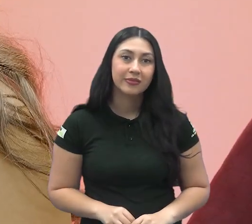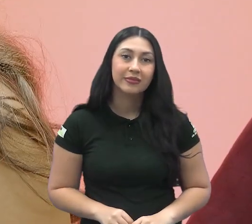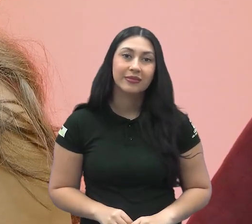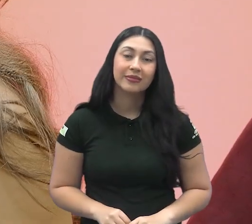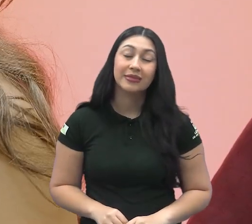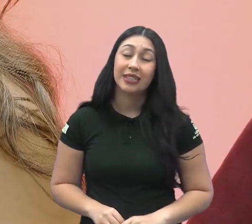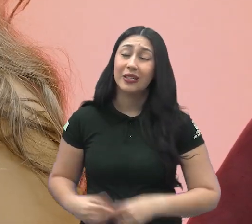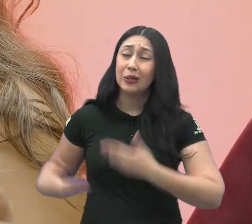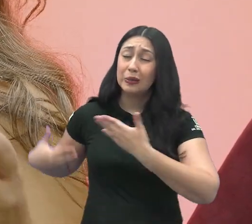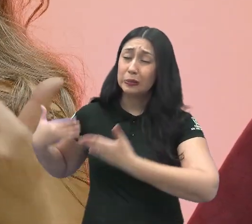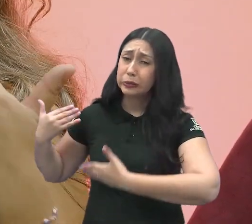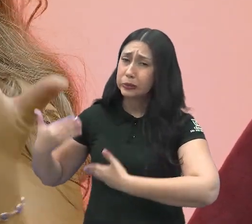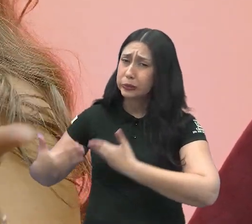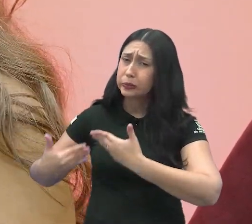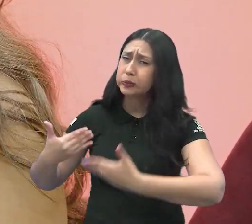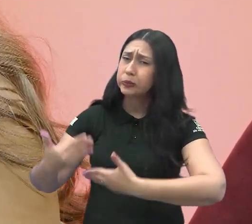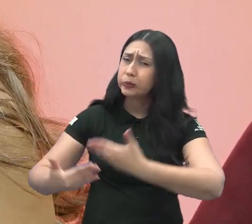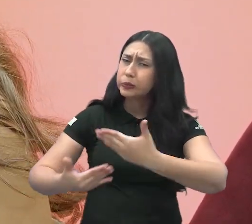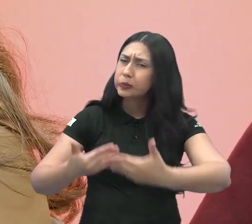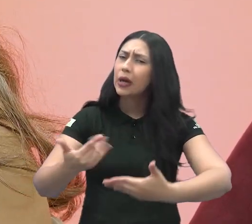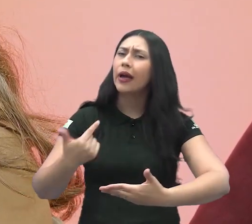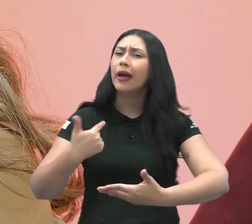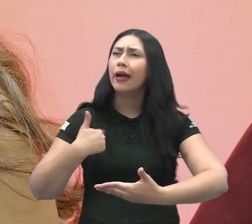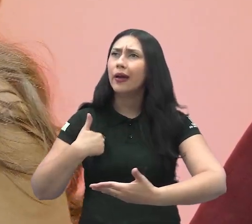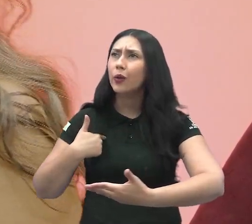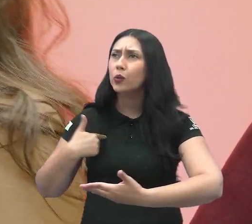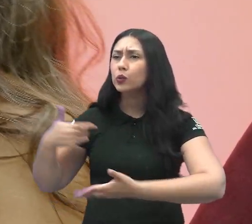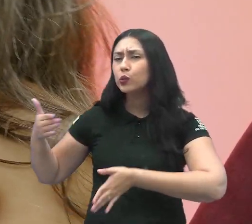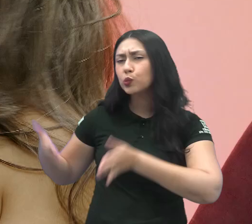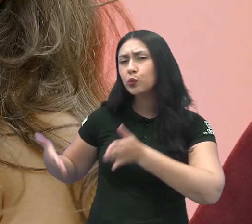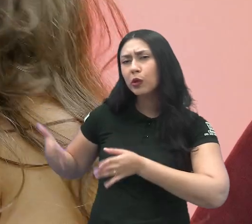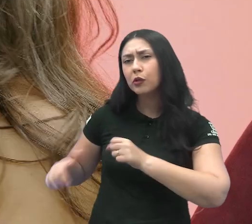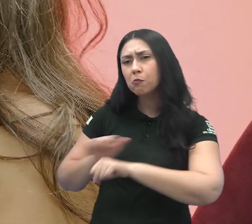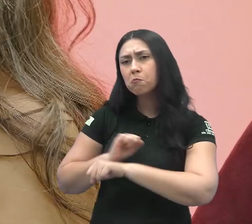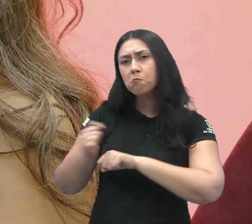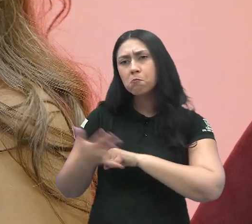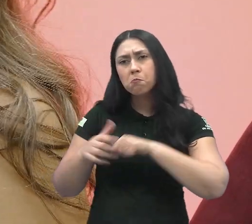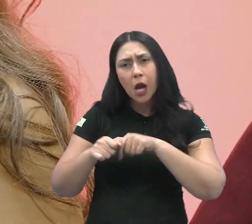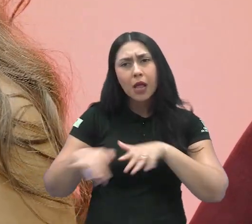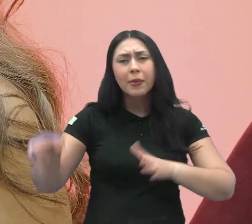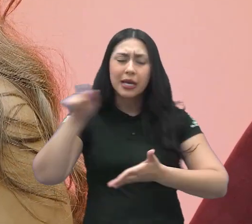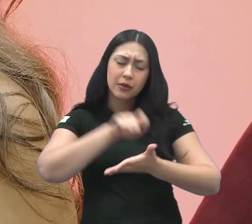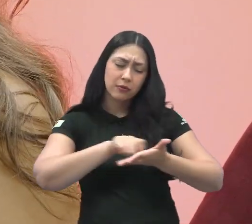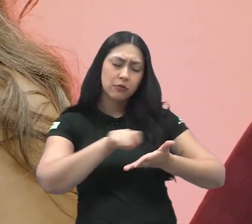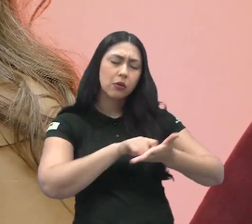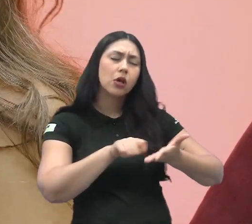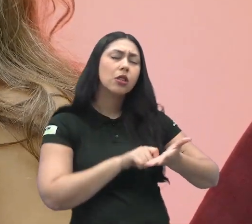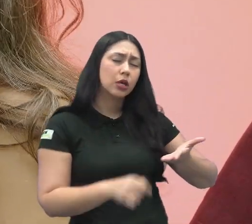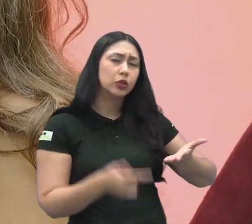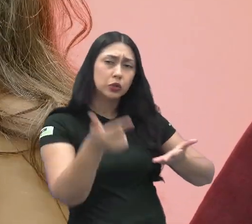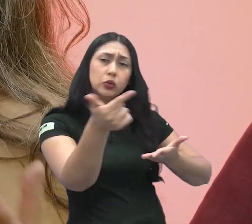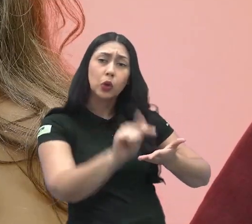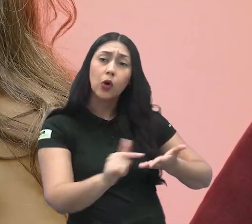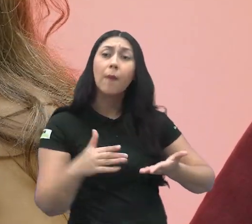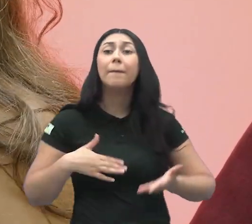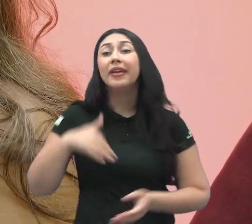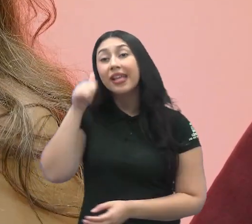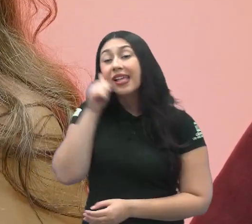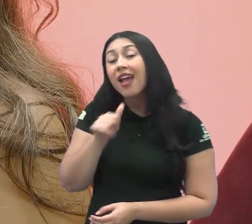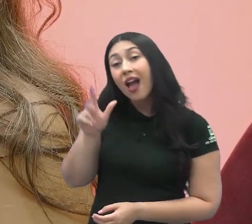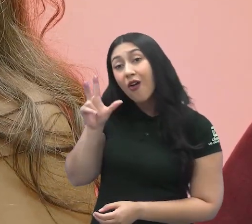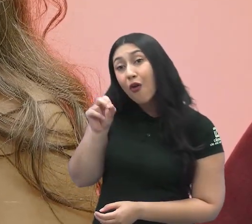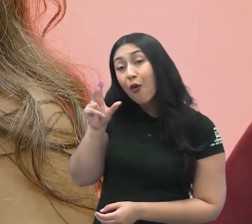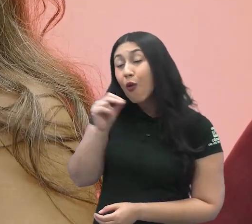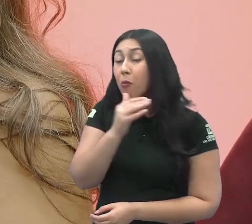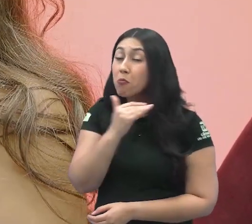grande processo, assim. Eu voltei a compor durante a pandemia. Eu, infelizmente, perdi a minha avó materna e eu não tive, né, como milhares